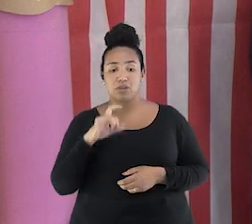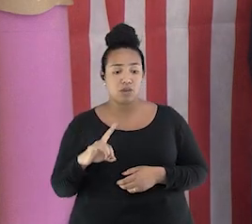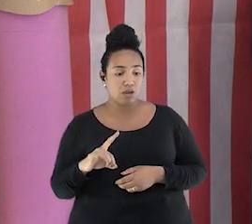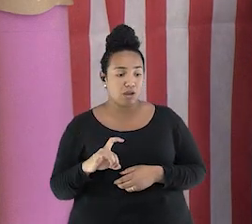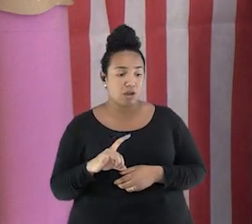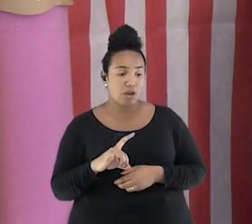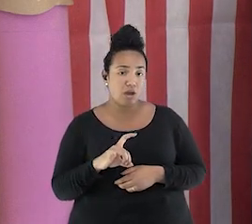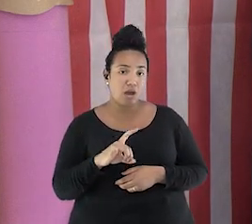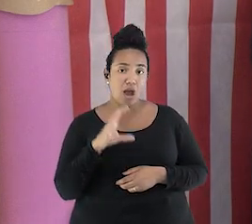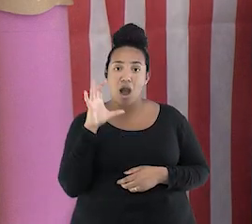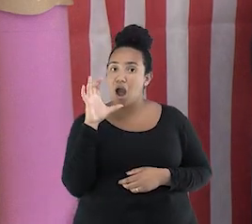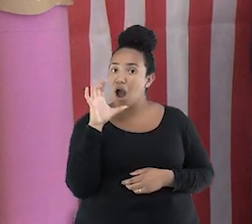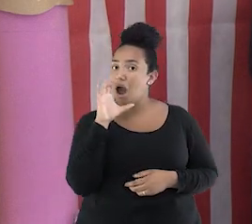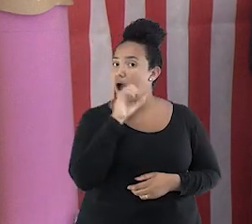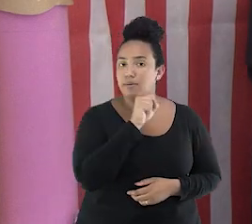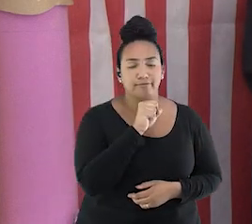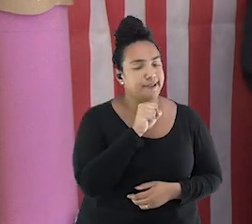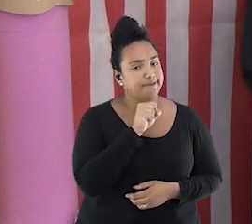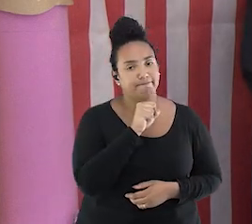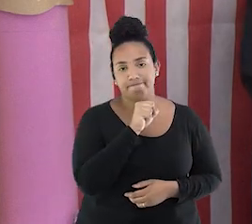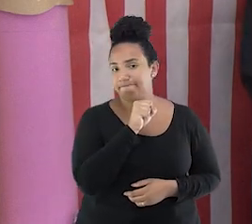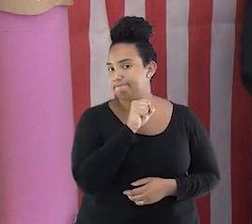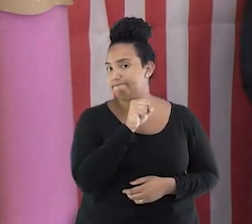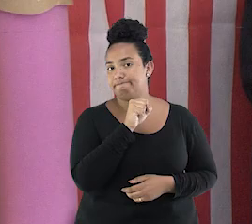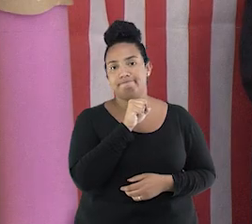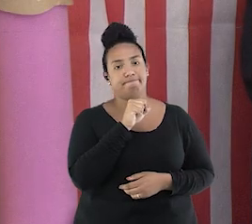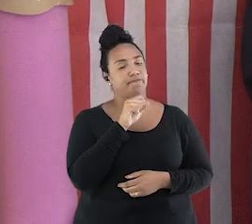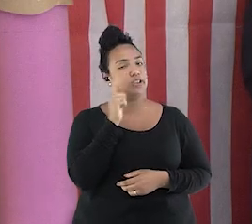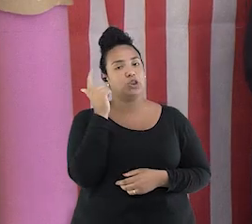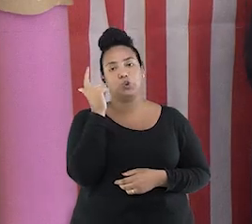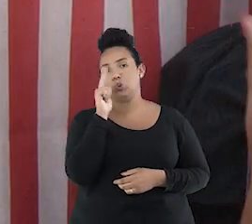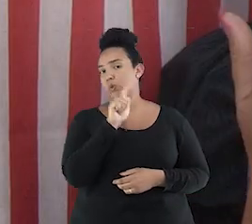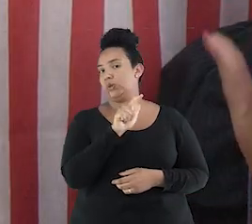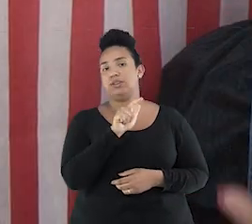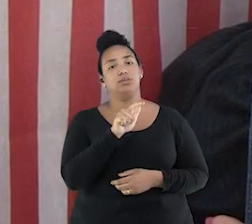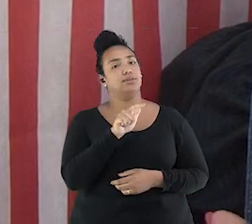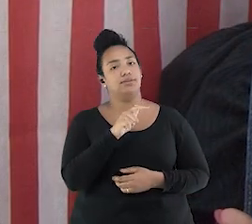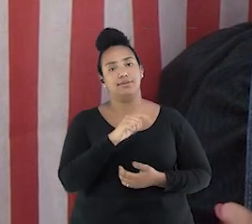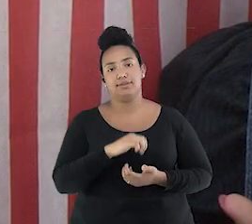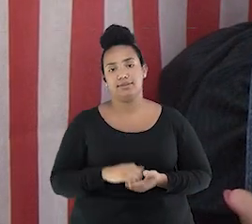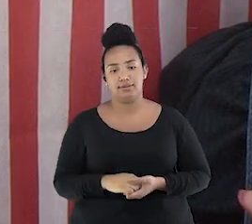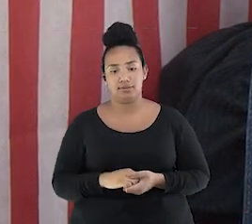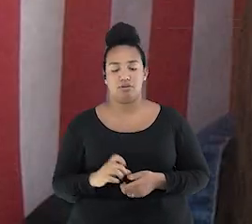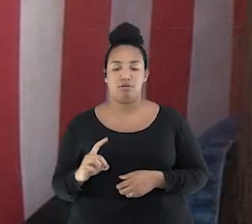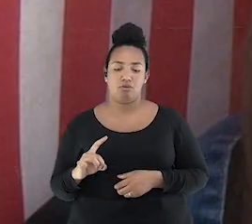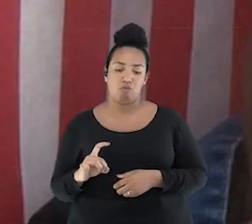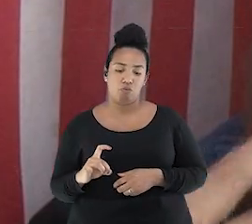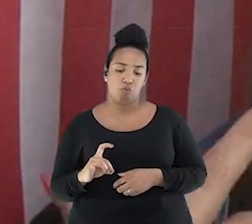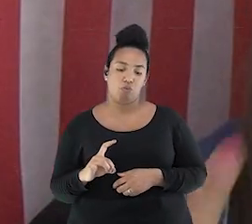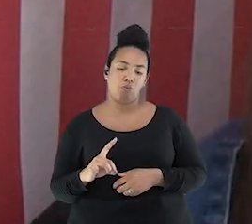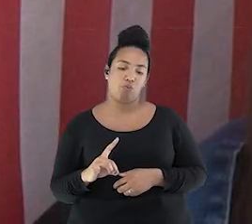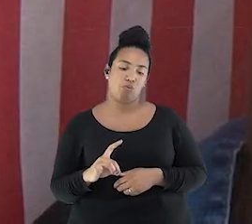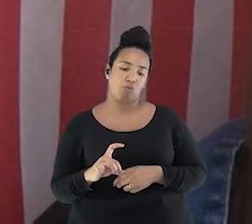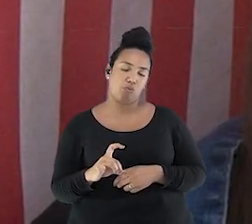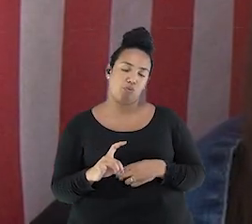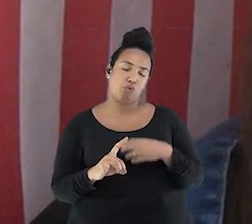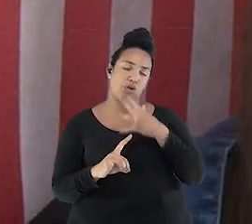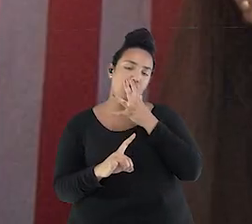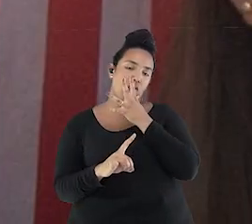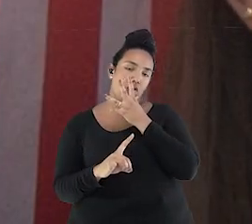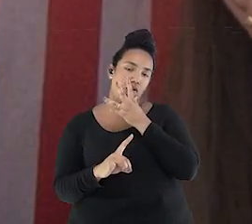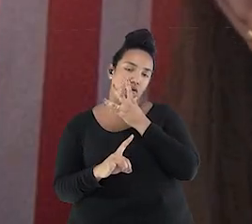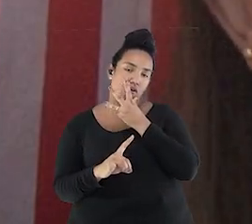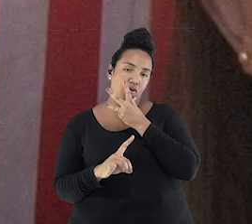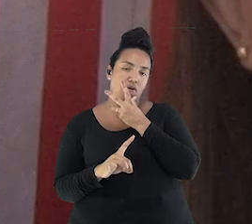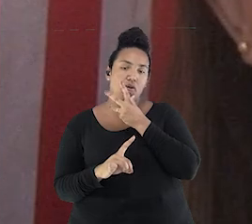depressa. De maneira nenhuma. Andava devagar, falava